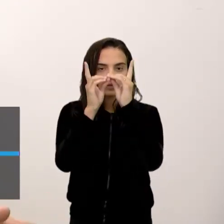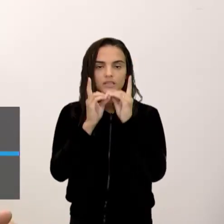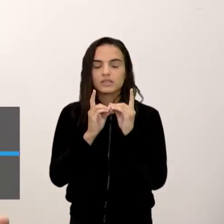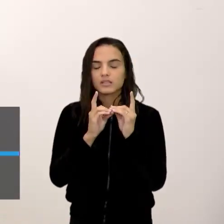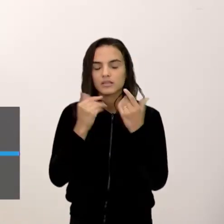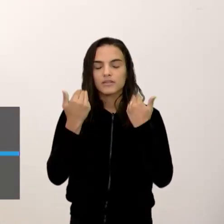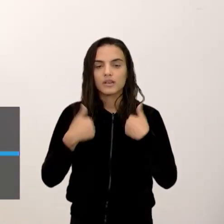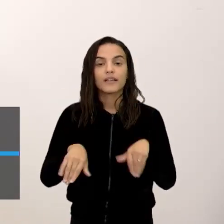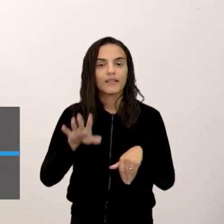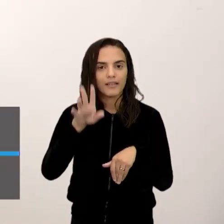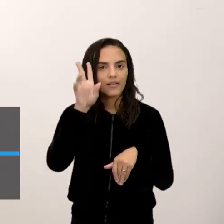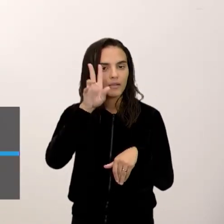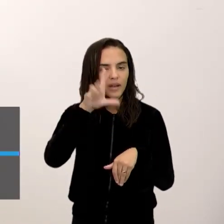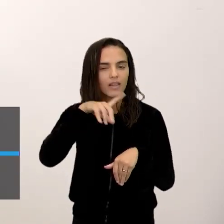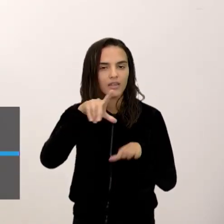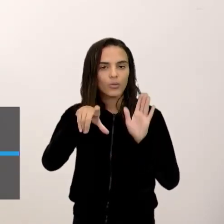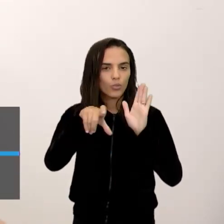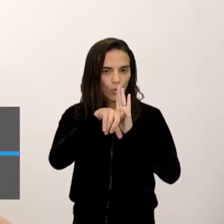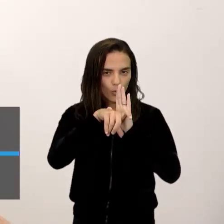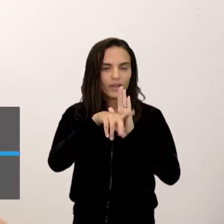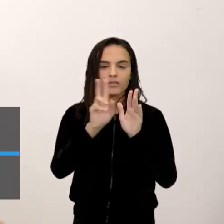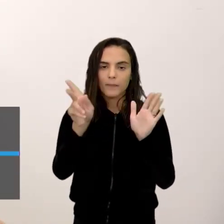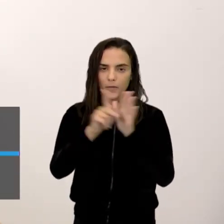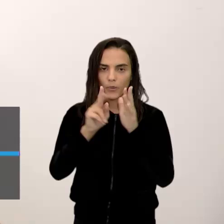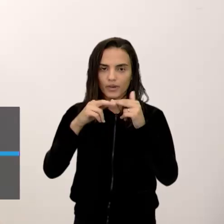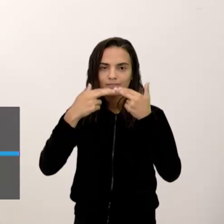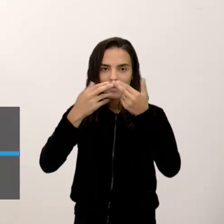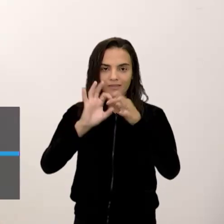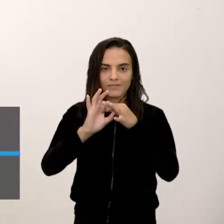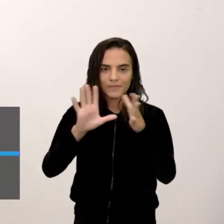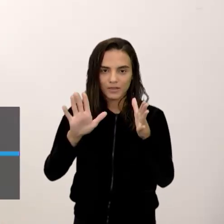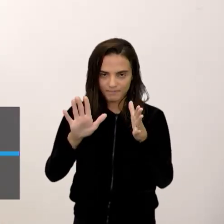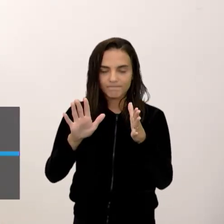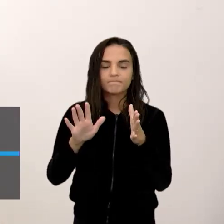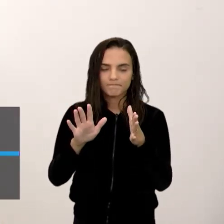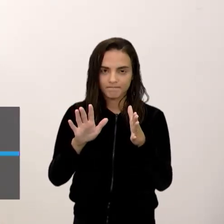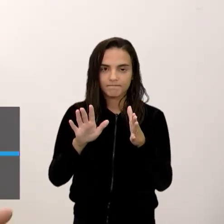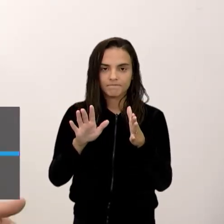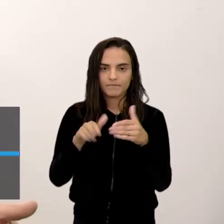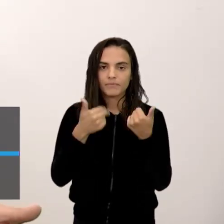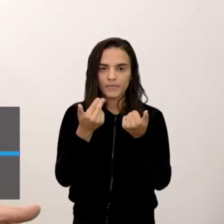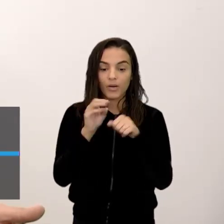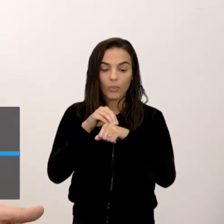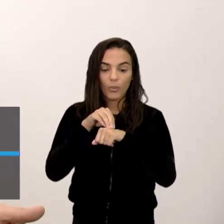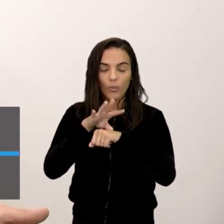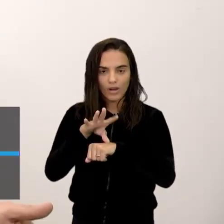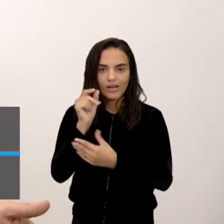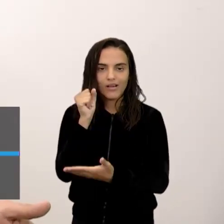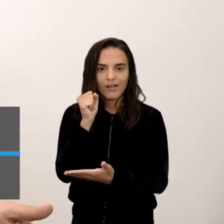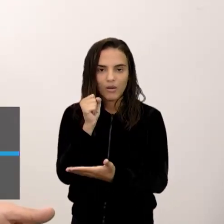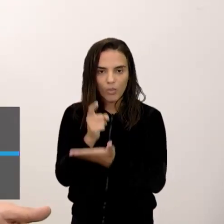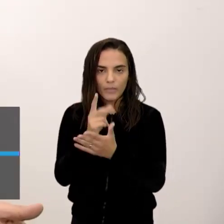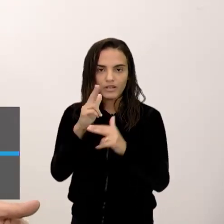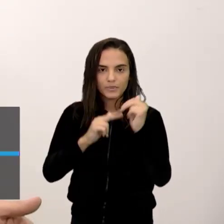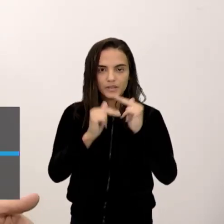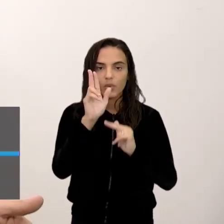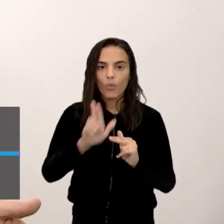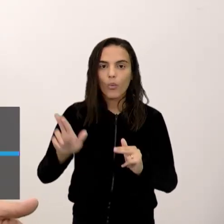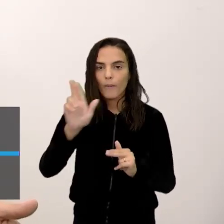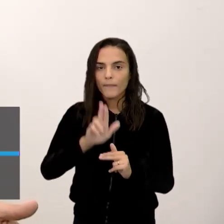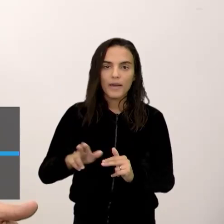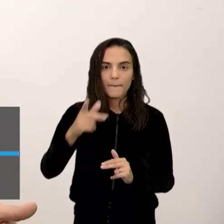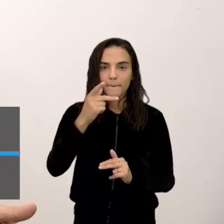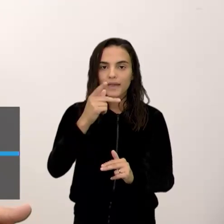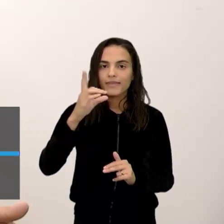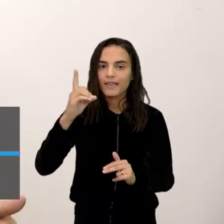vale lembrar que existe um documento na rede, disponibilizado há pouco tempo, que orienta a compra de materiais com o uso do